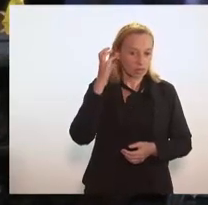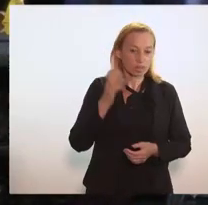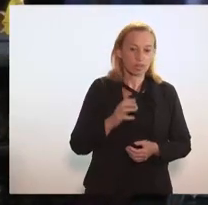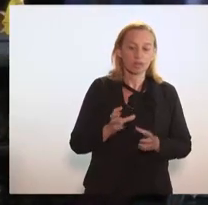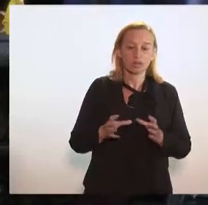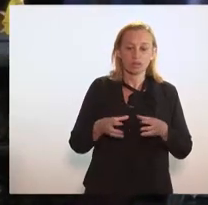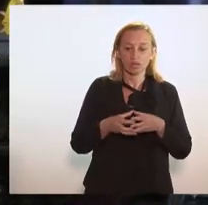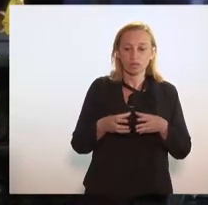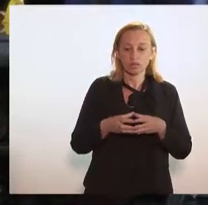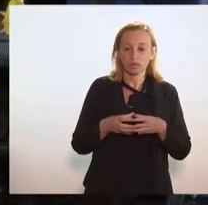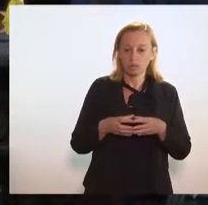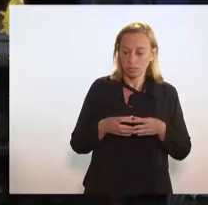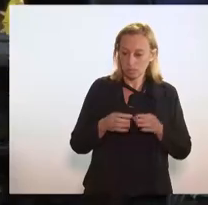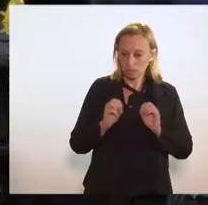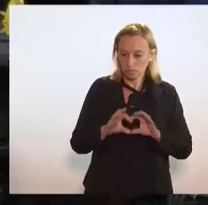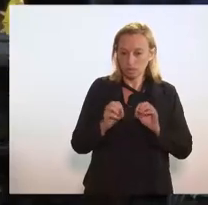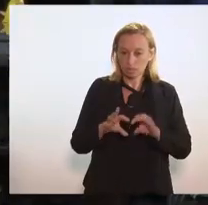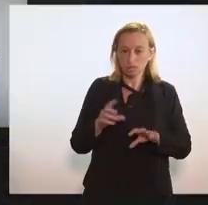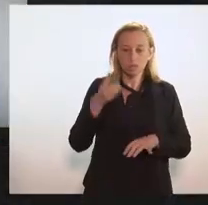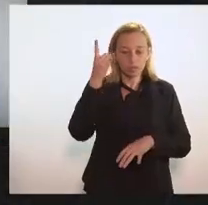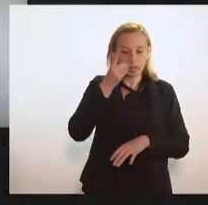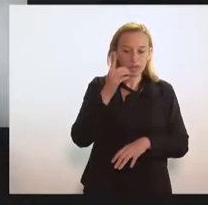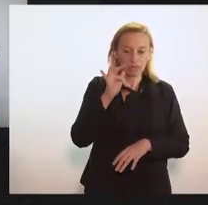estado Flávio Serafim